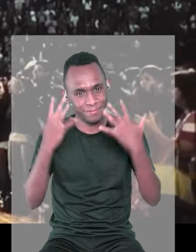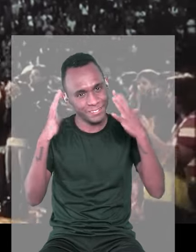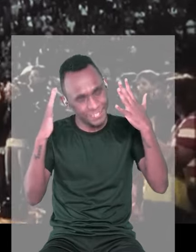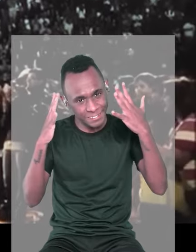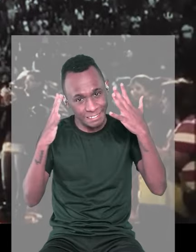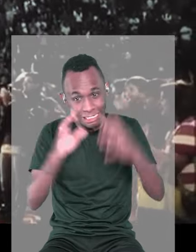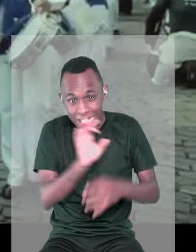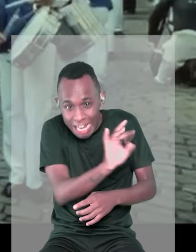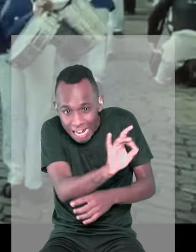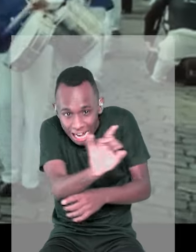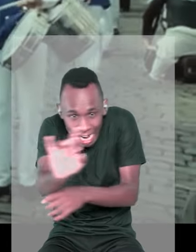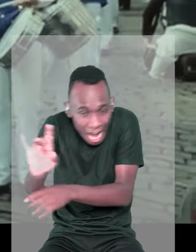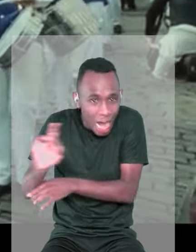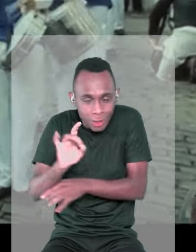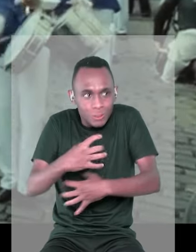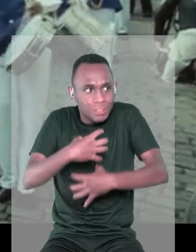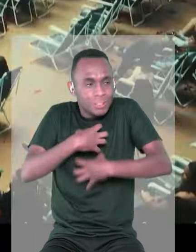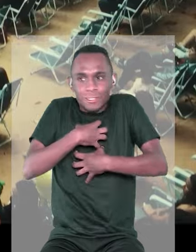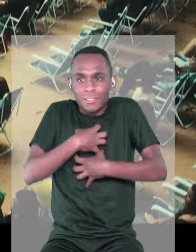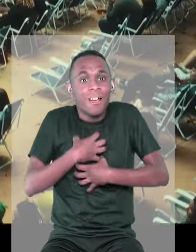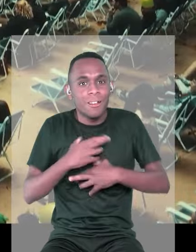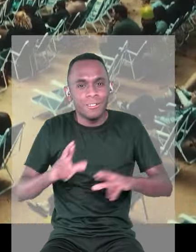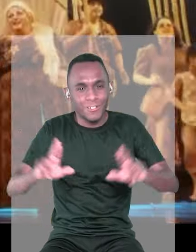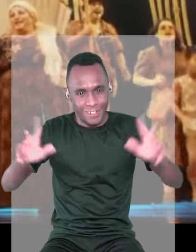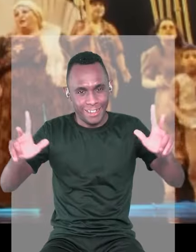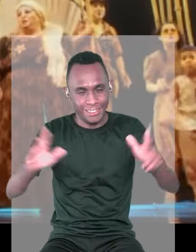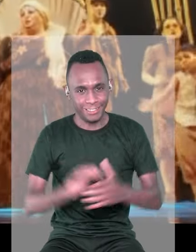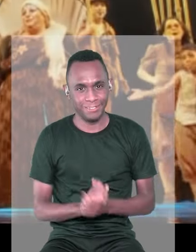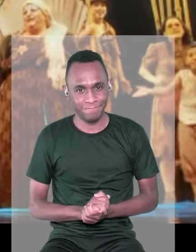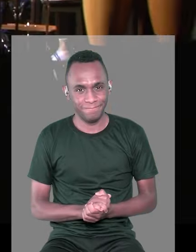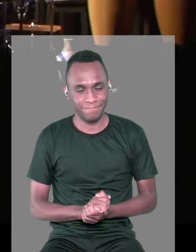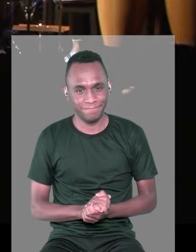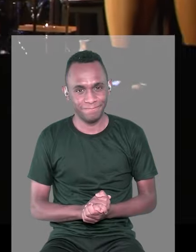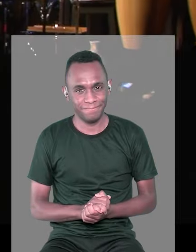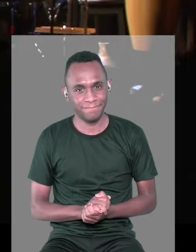que toca cada um de nós de um jeito diferente.